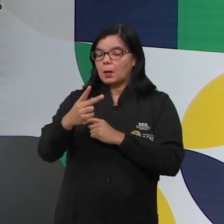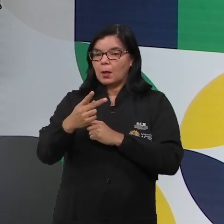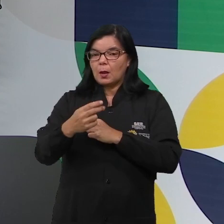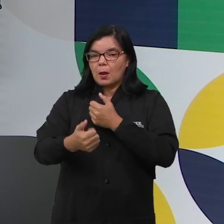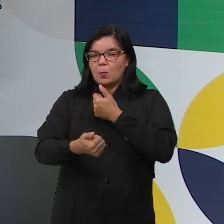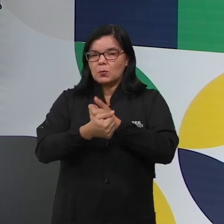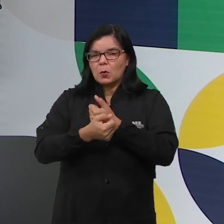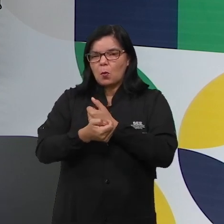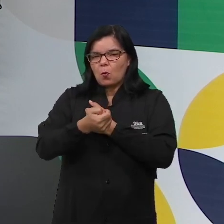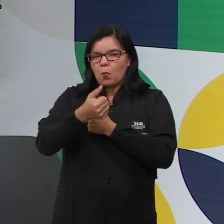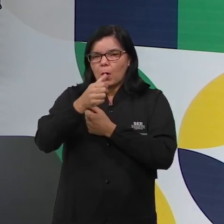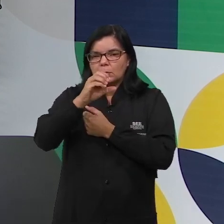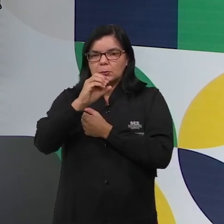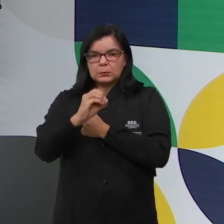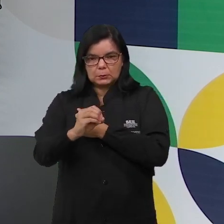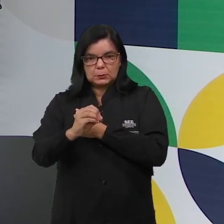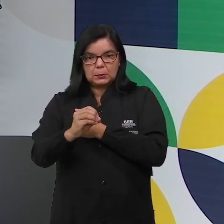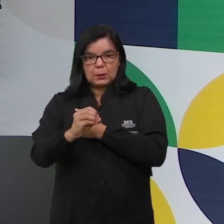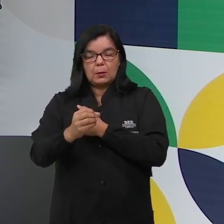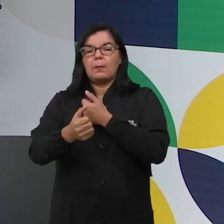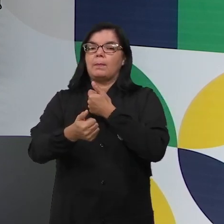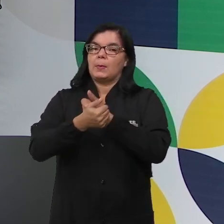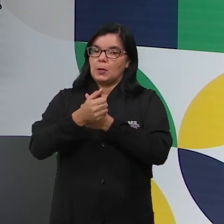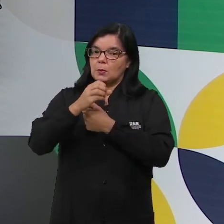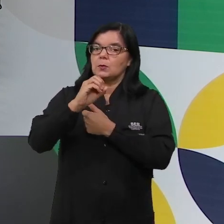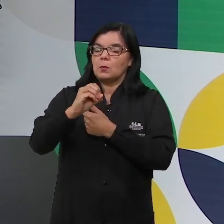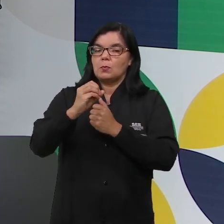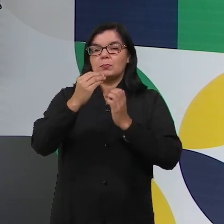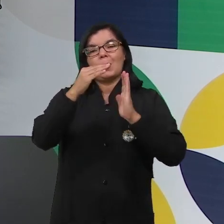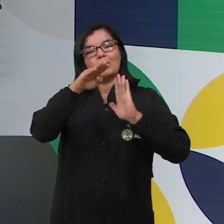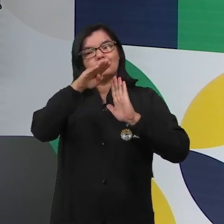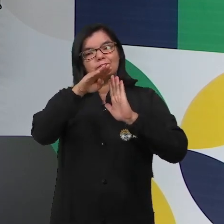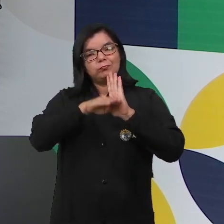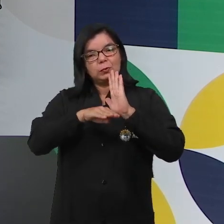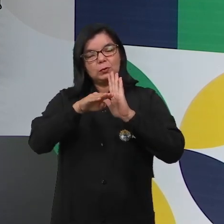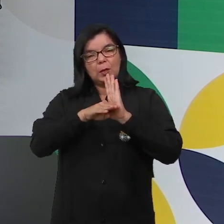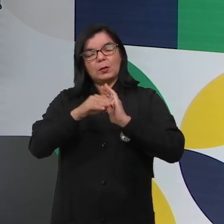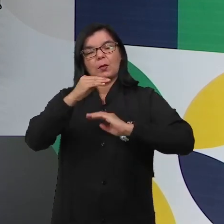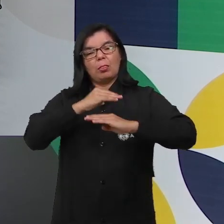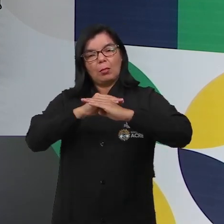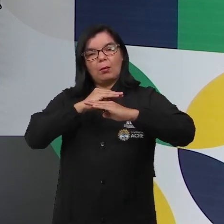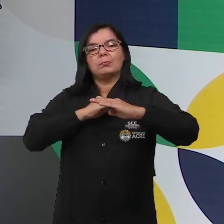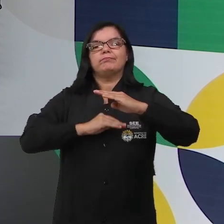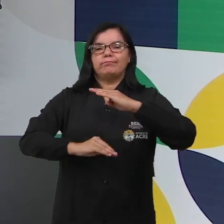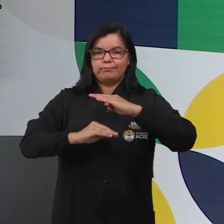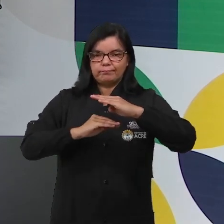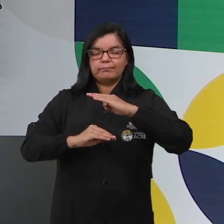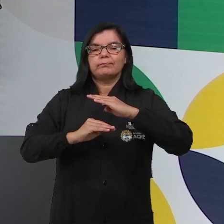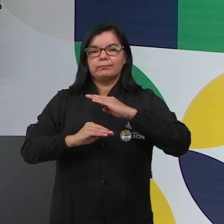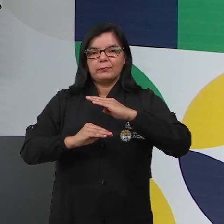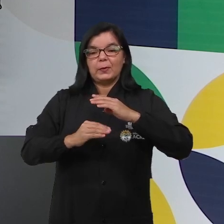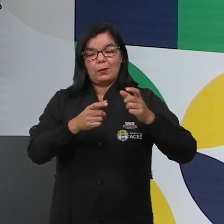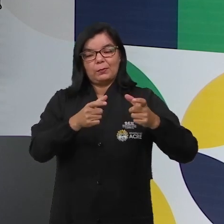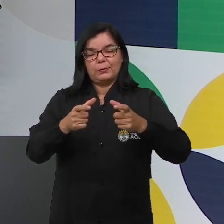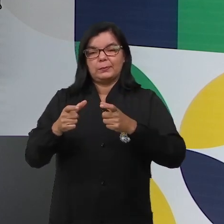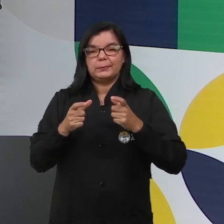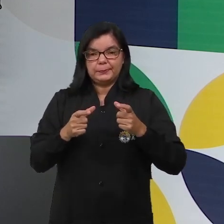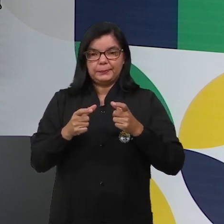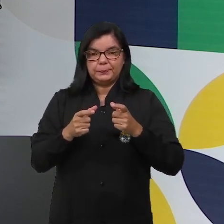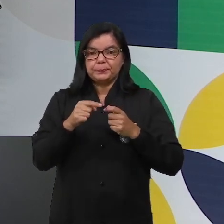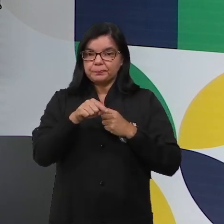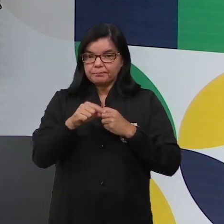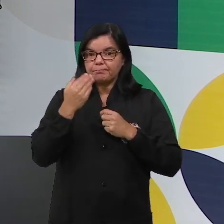aproxima de 0, quanto mais próximo de 0, maior vai ser a desigualdade social desse local.